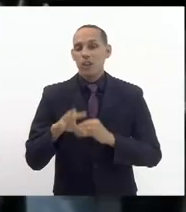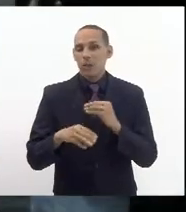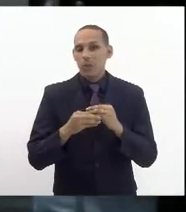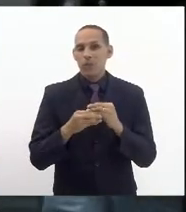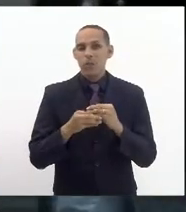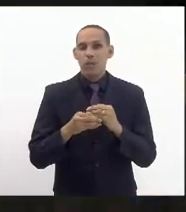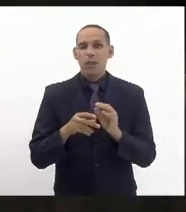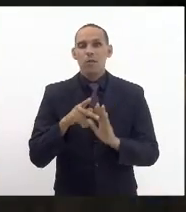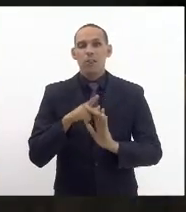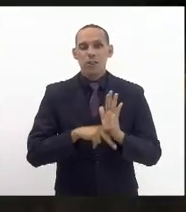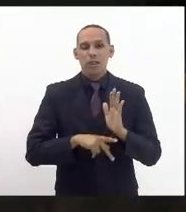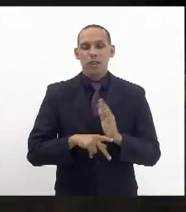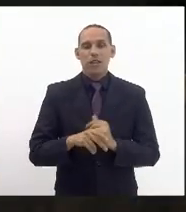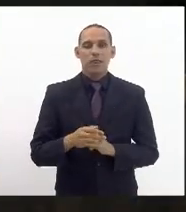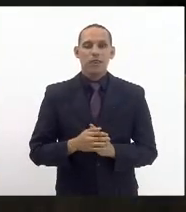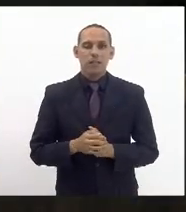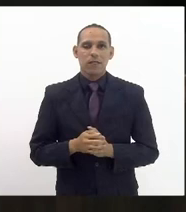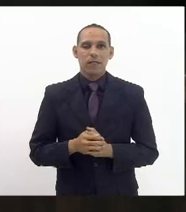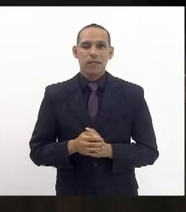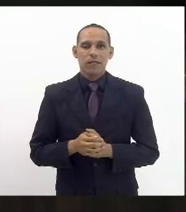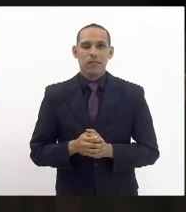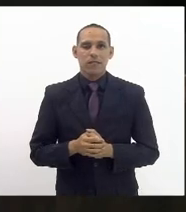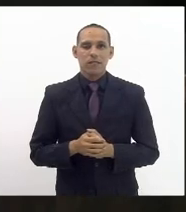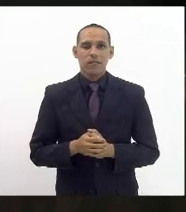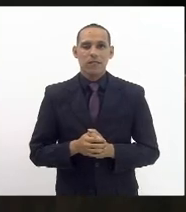do dia do projeto de lei